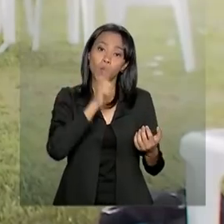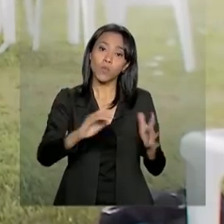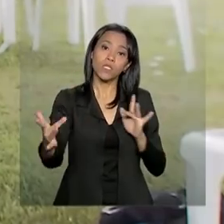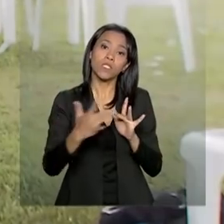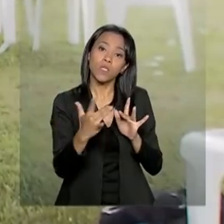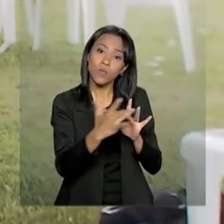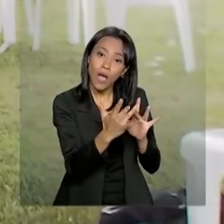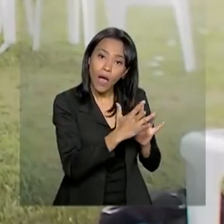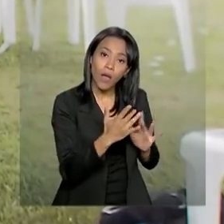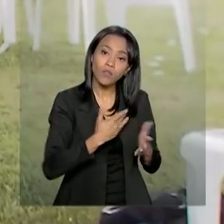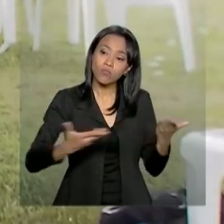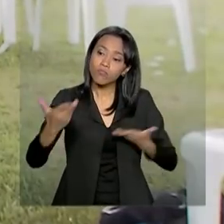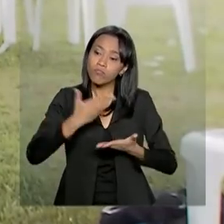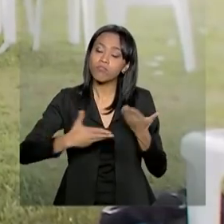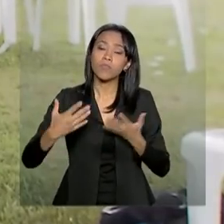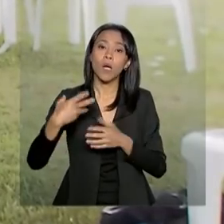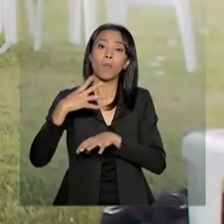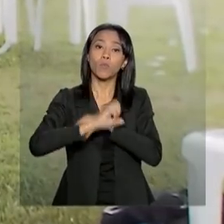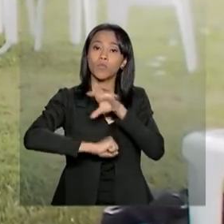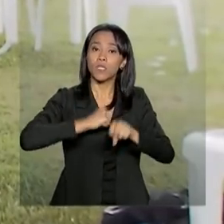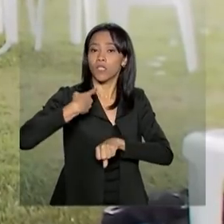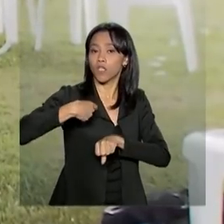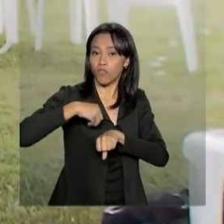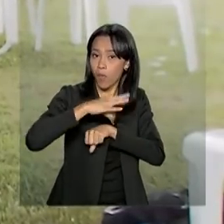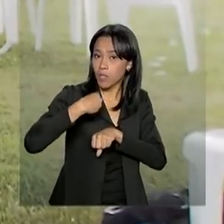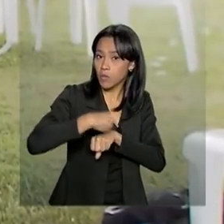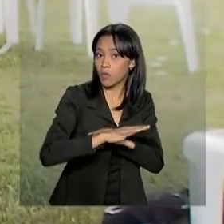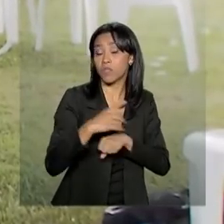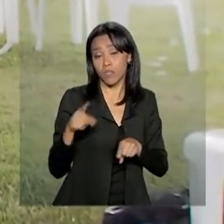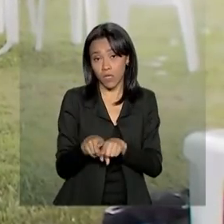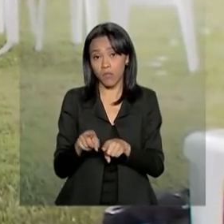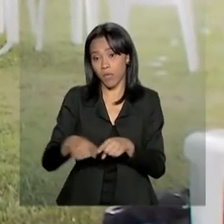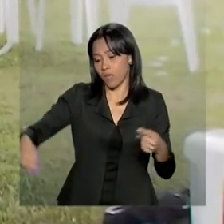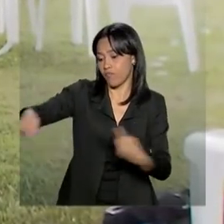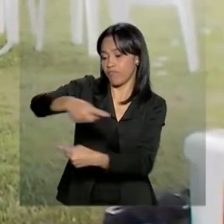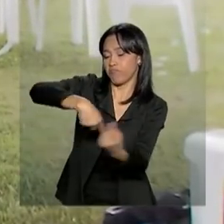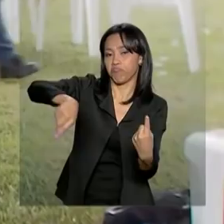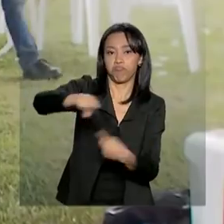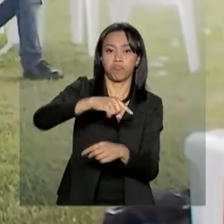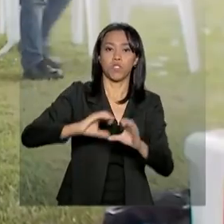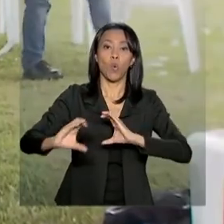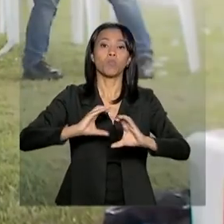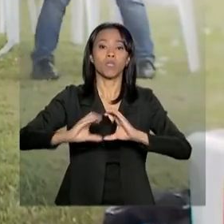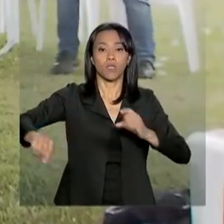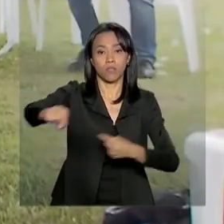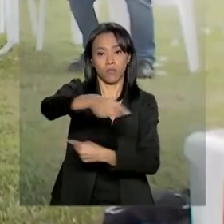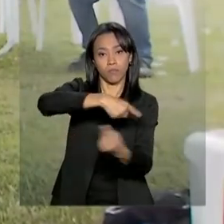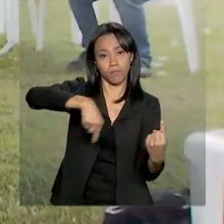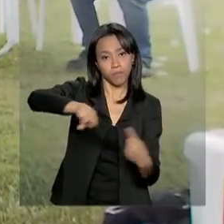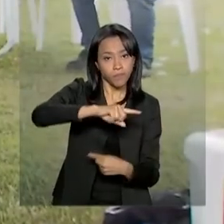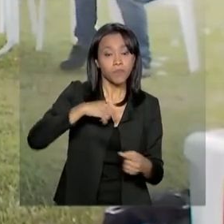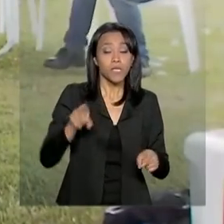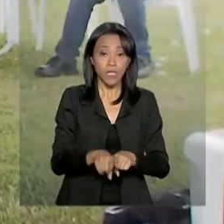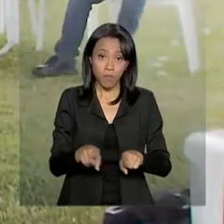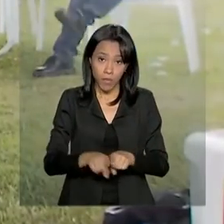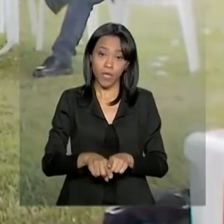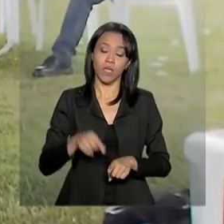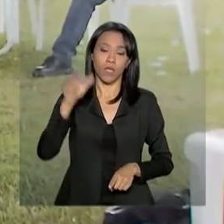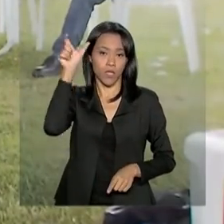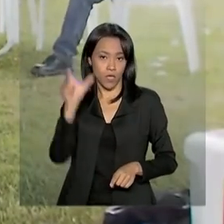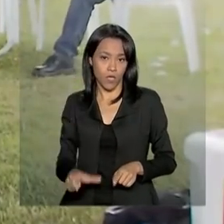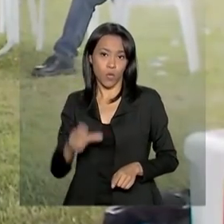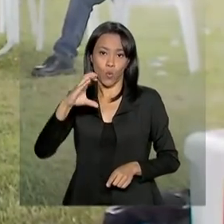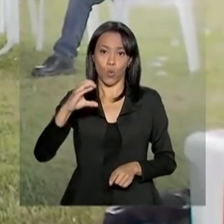com as autoridades em busca de informações e também para comunicarem-se entre si. O Coronel Borges também afirmou